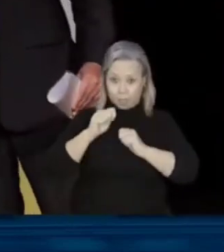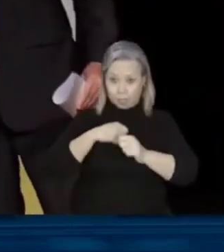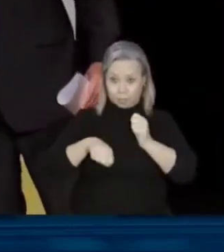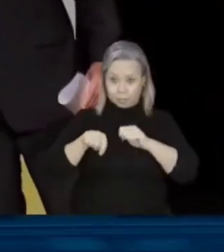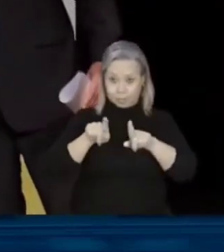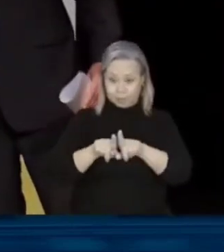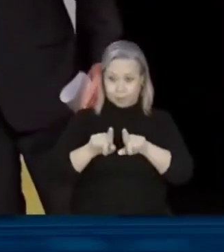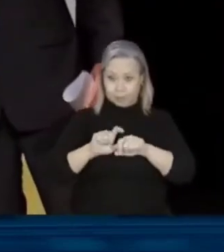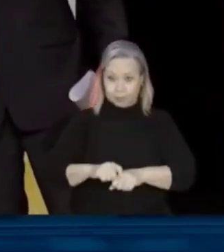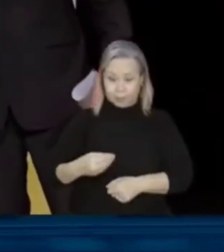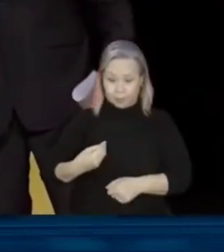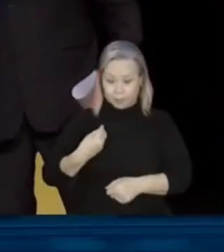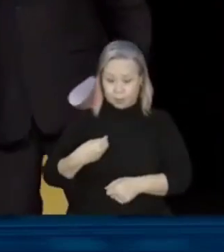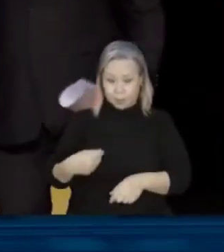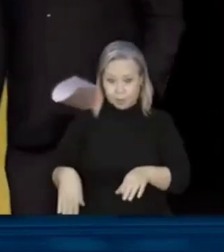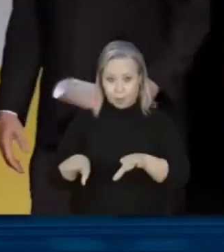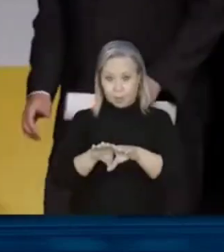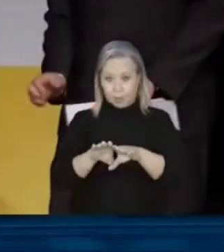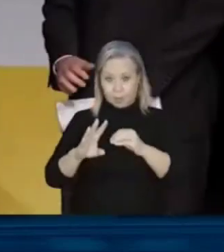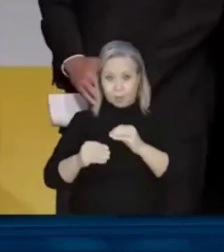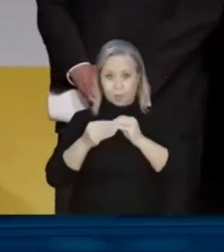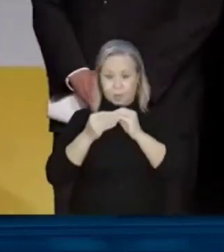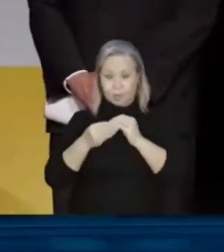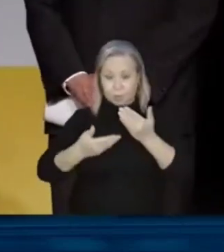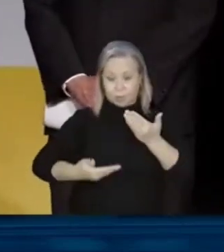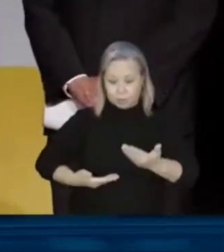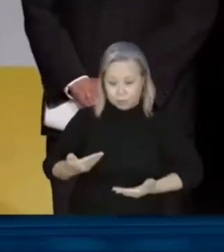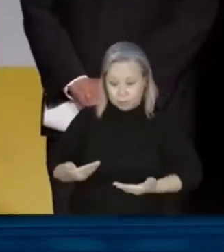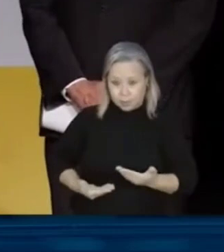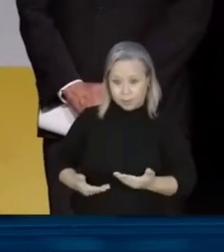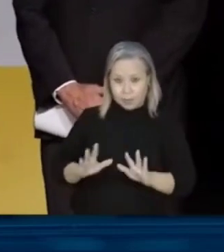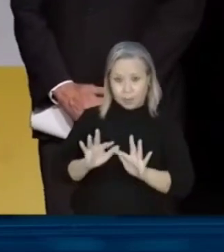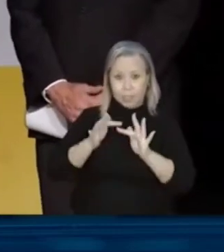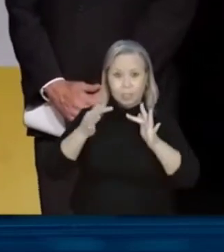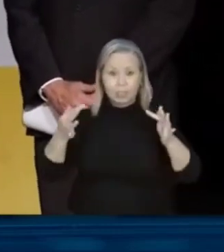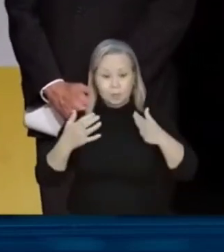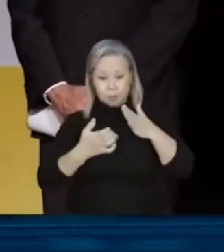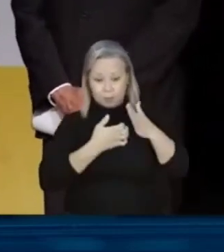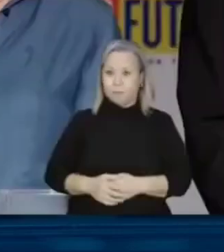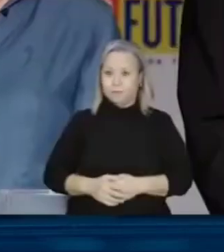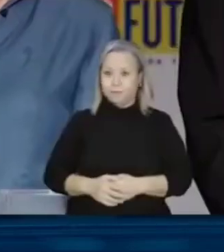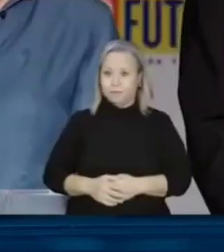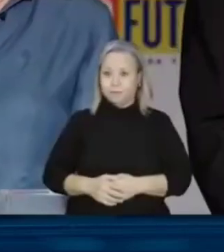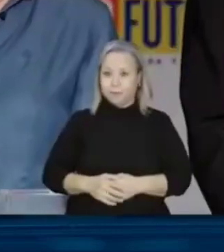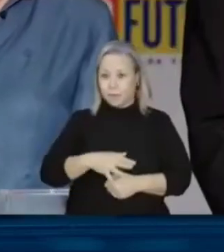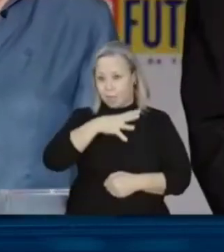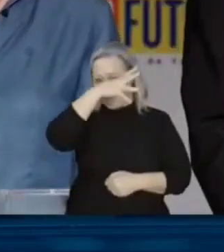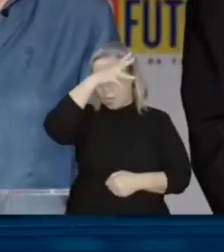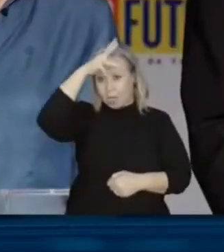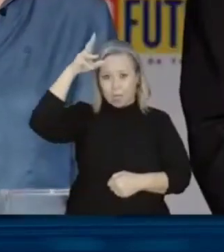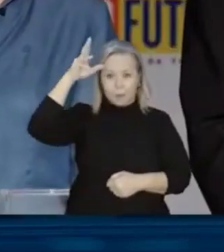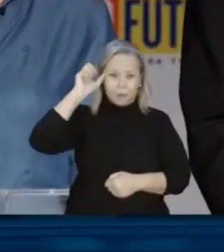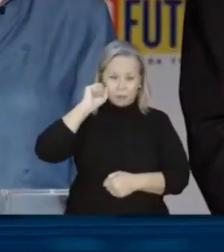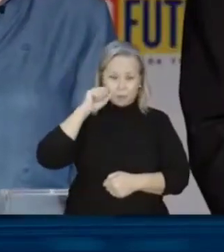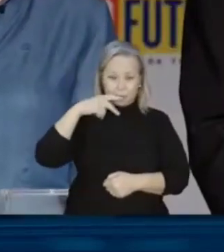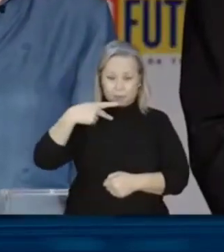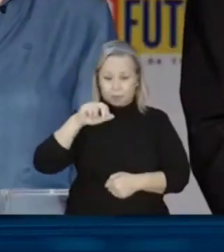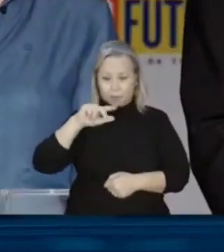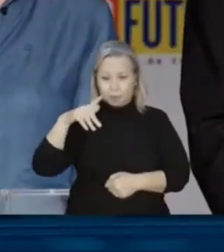e também aqui está incluído serviços e pequenas empresas também. Paulo